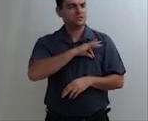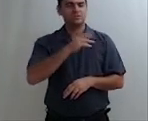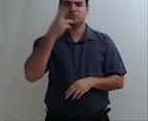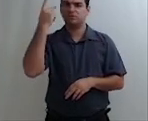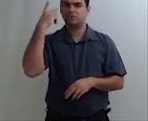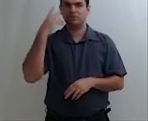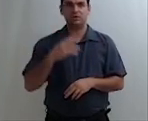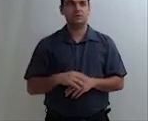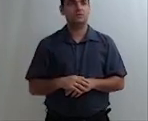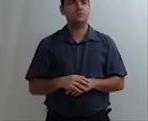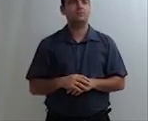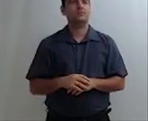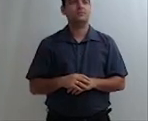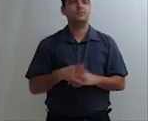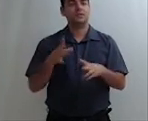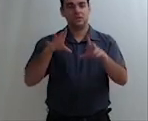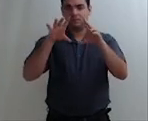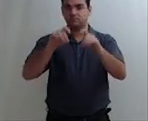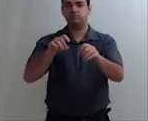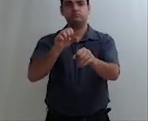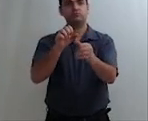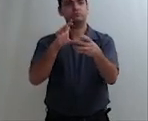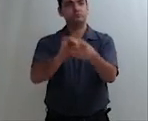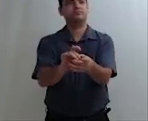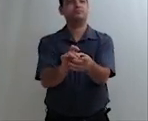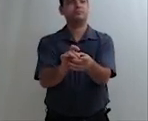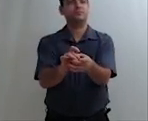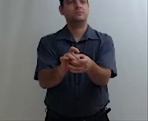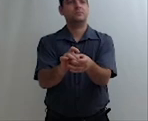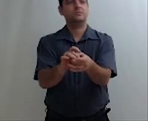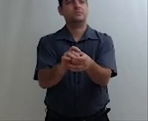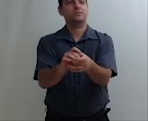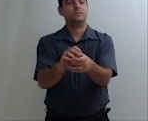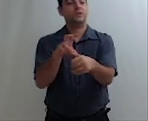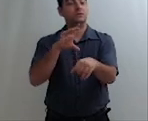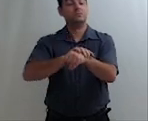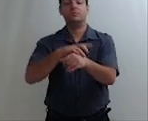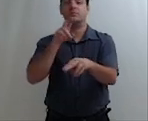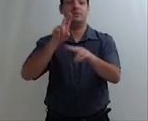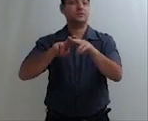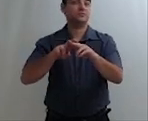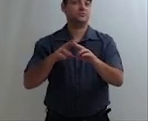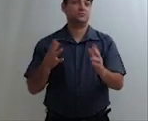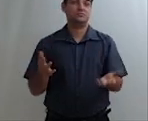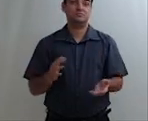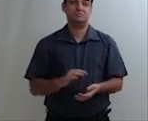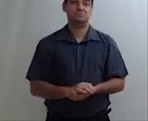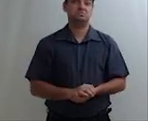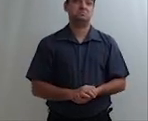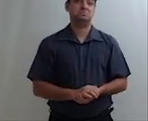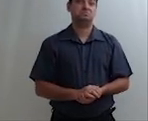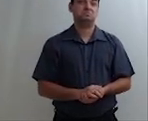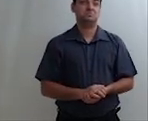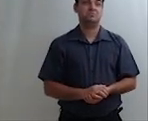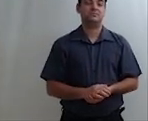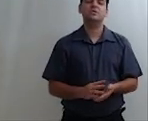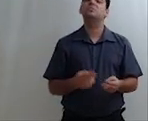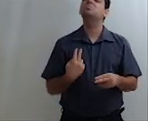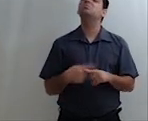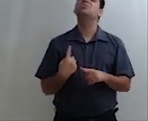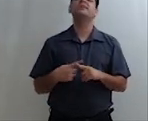tendo tido né o seu primeiro contato policial pois bem né a prisão preventiva